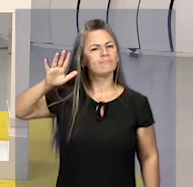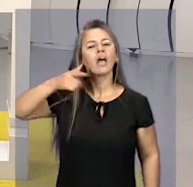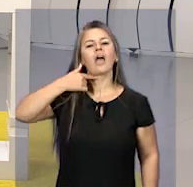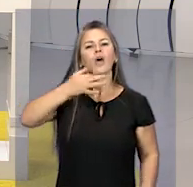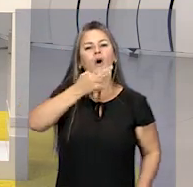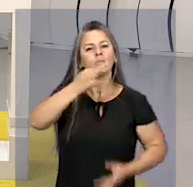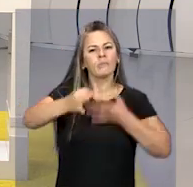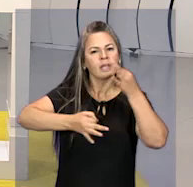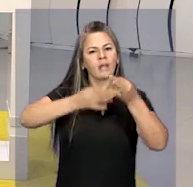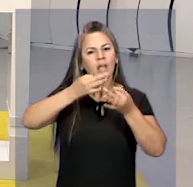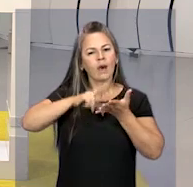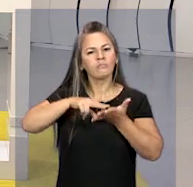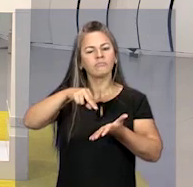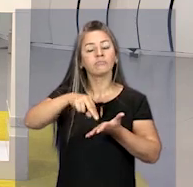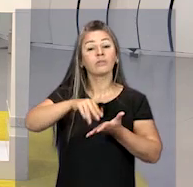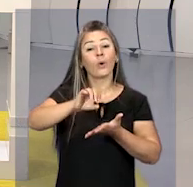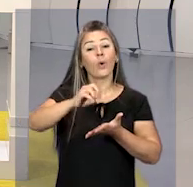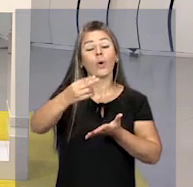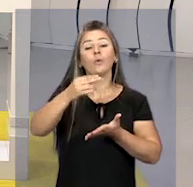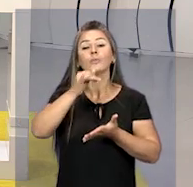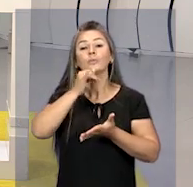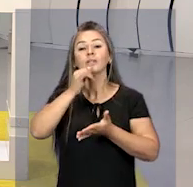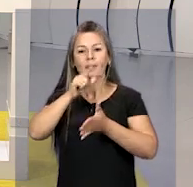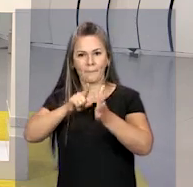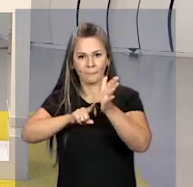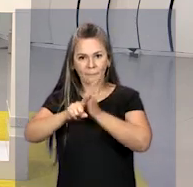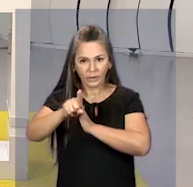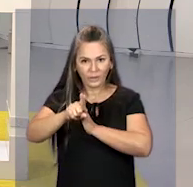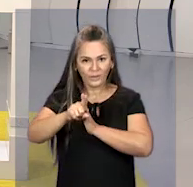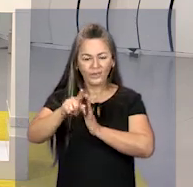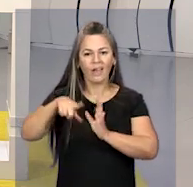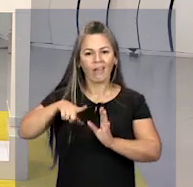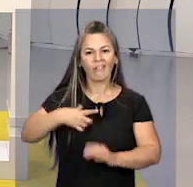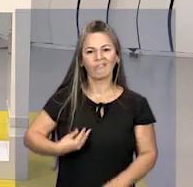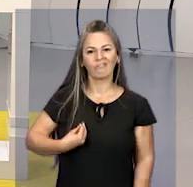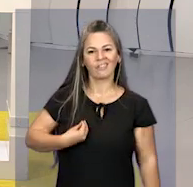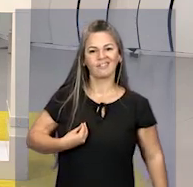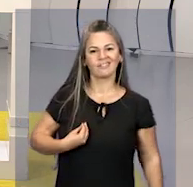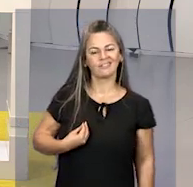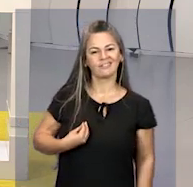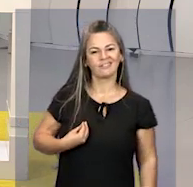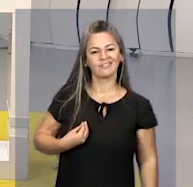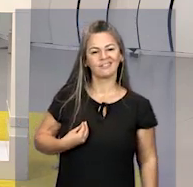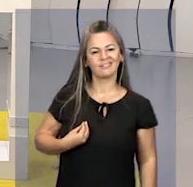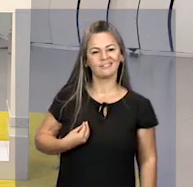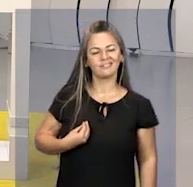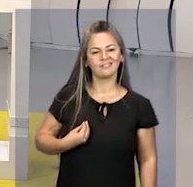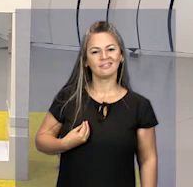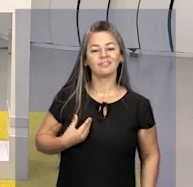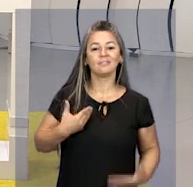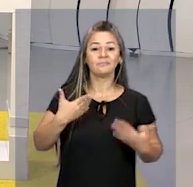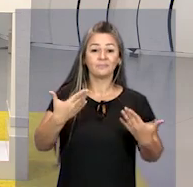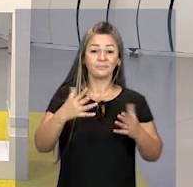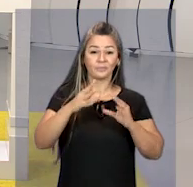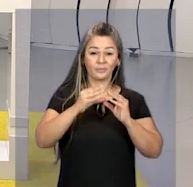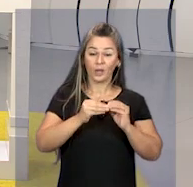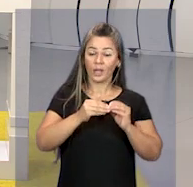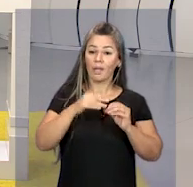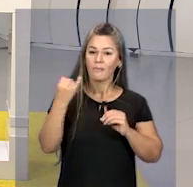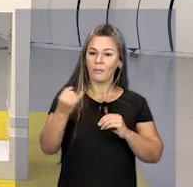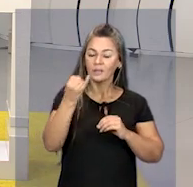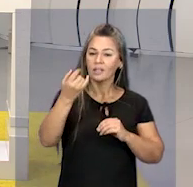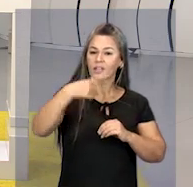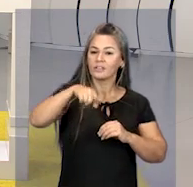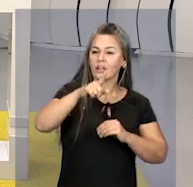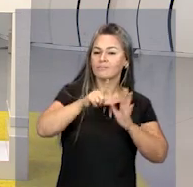critico ou pergunto, logo eu existo. Então, a maior questão é fazer de fato questionamentos, é fazer